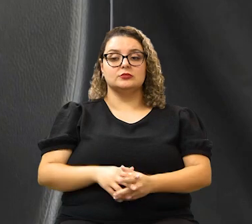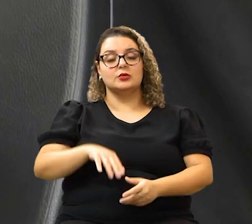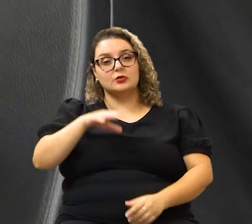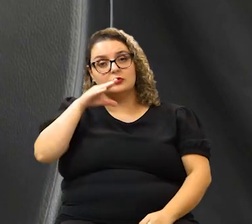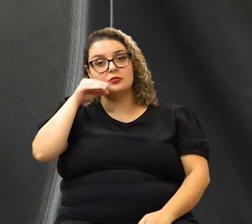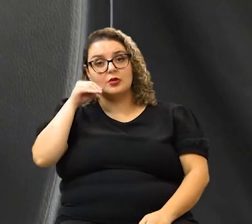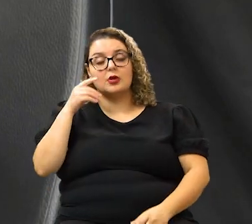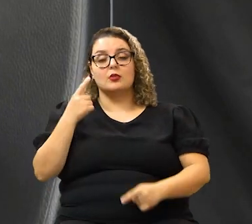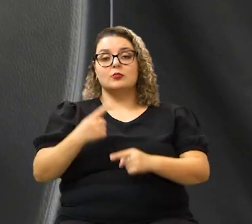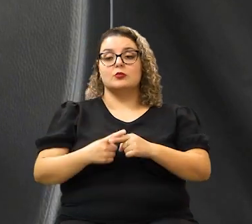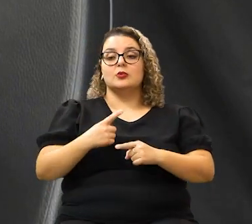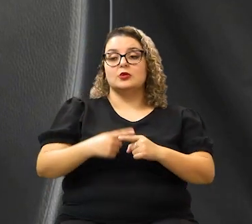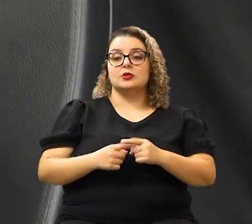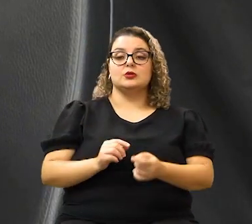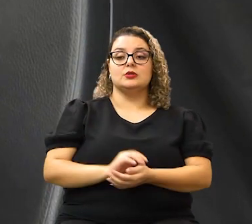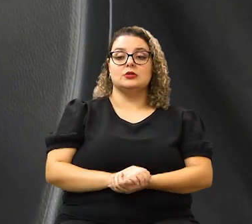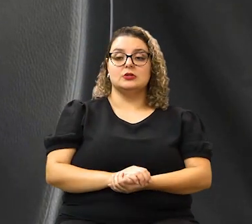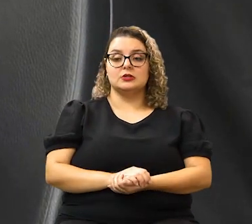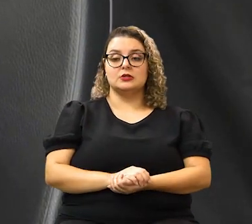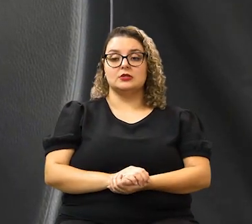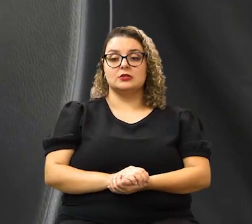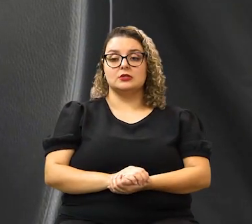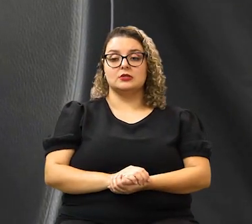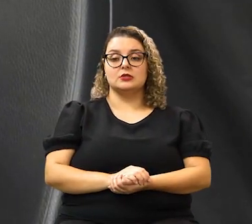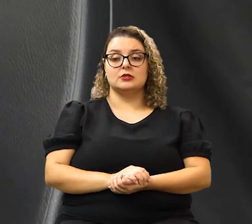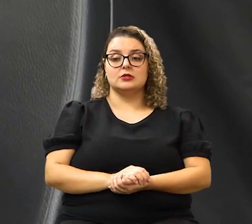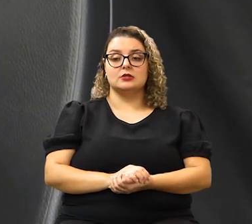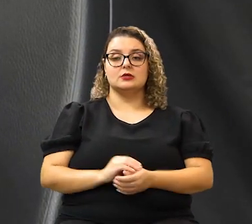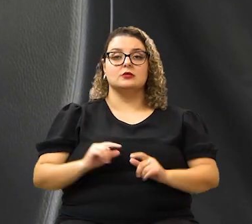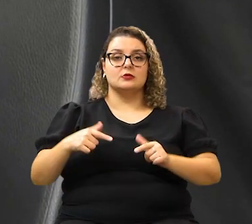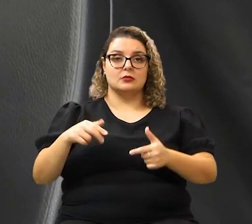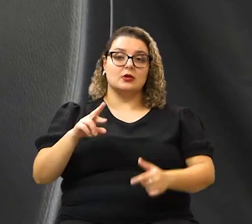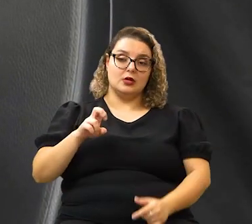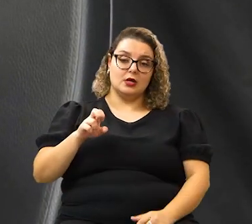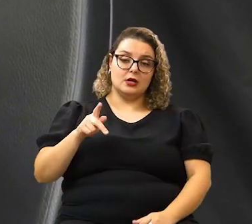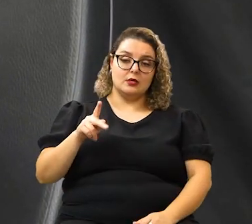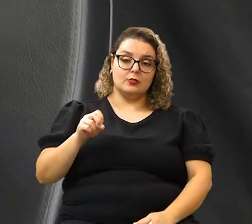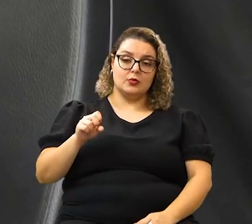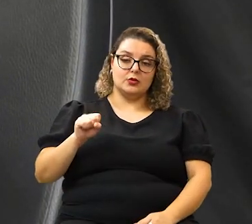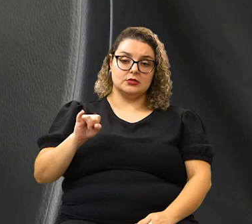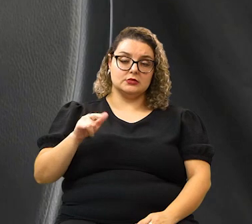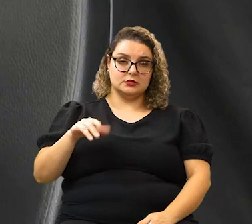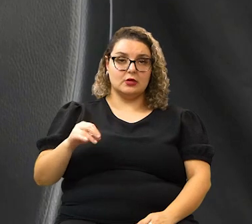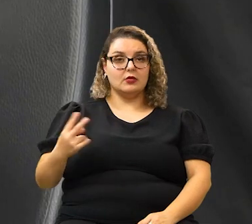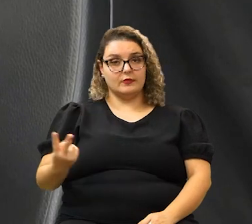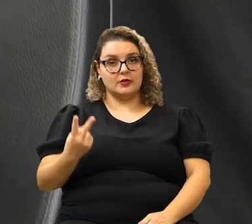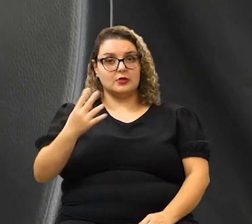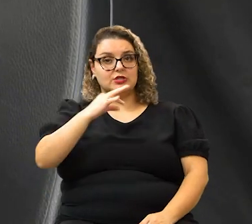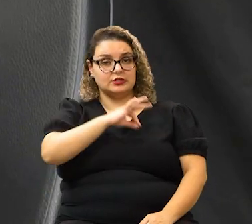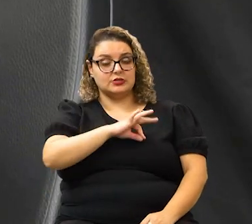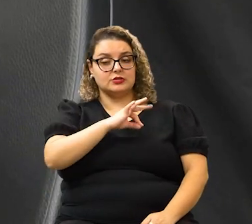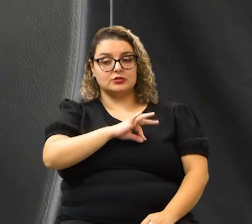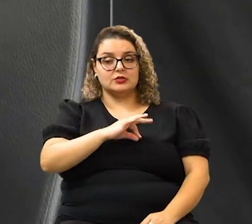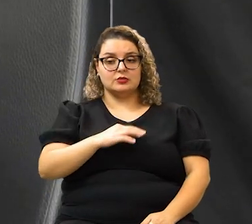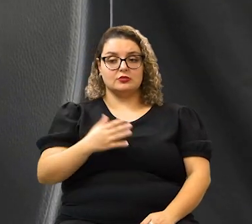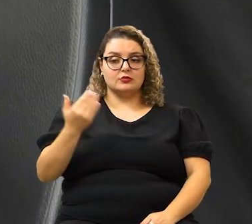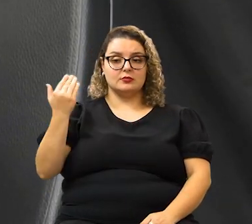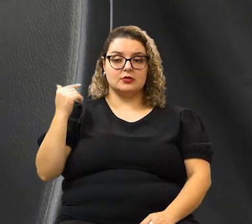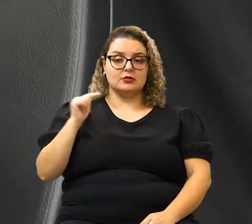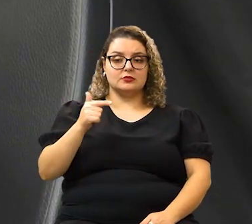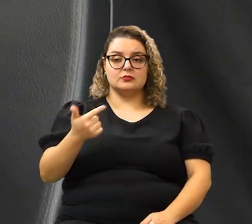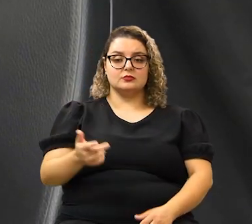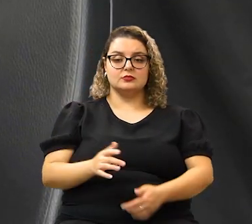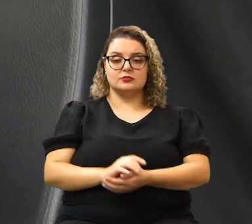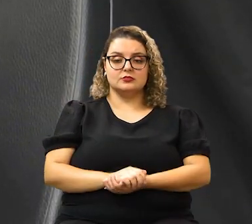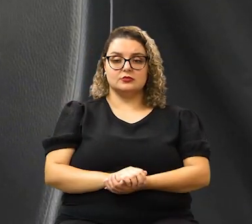luta pela reposição, valorização salarial. Na época, a gente não tinha o Vale Alimentação